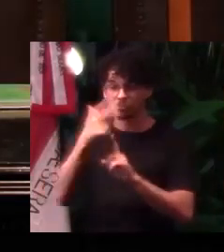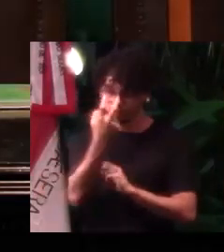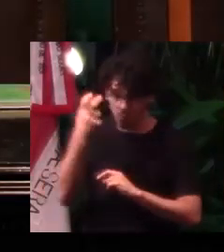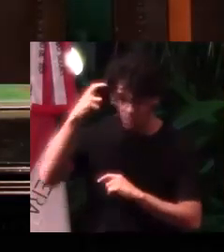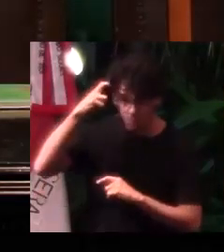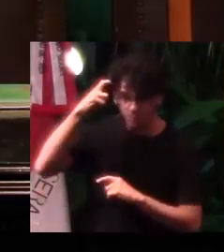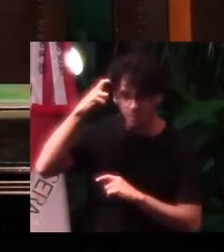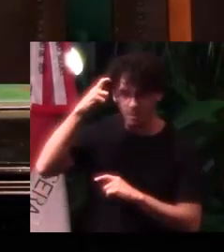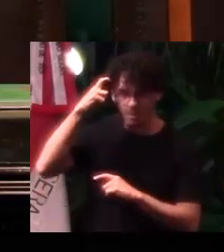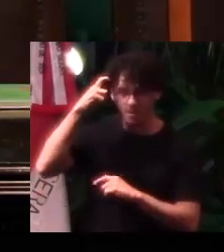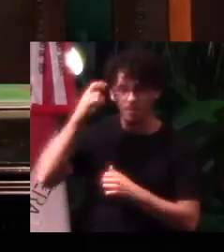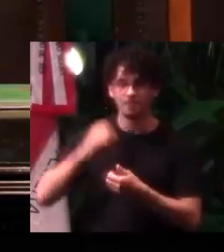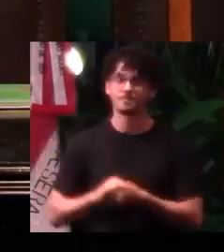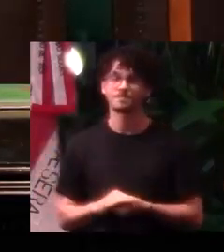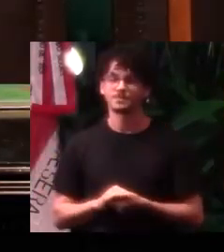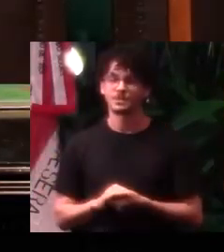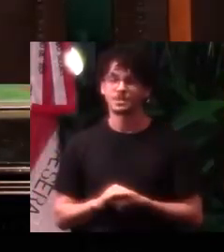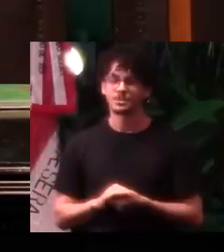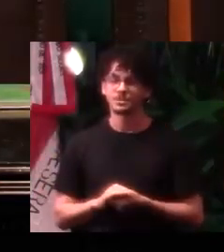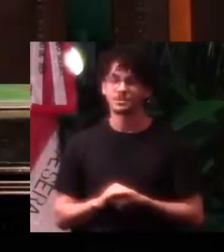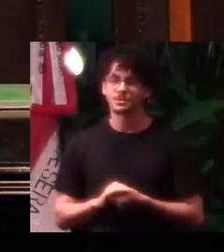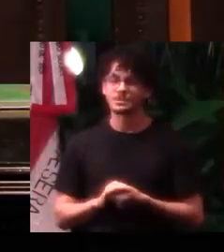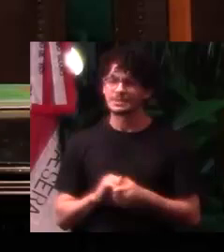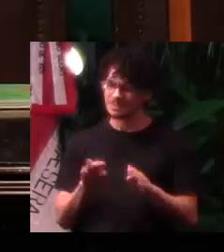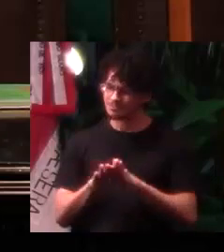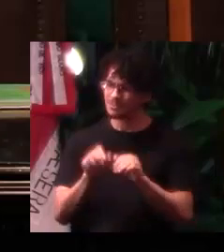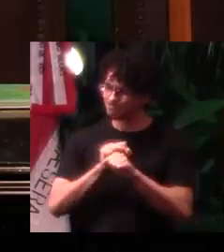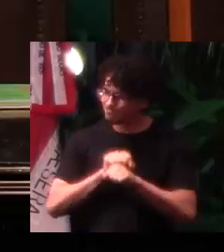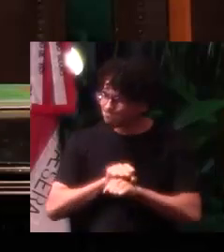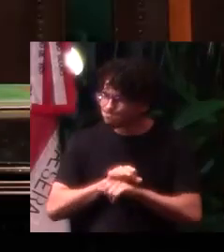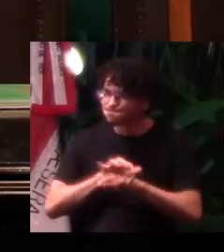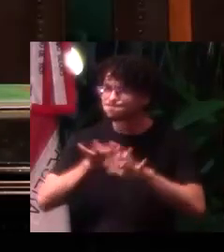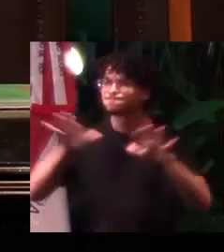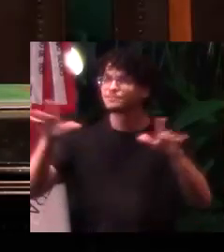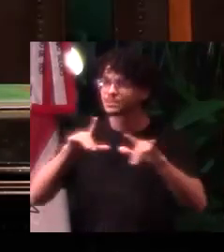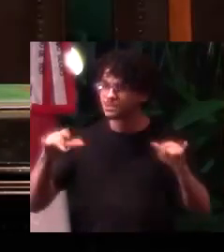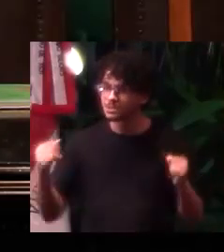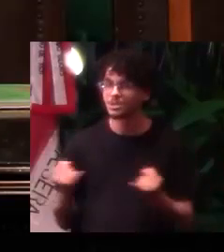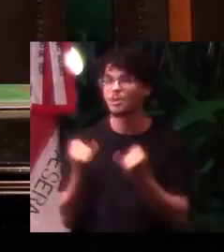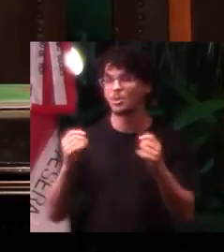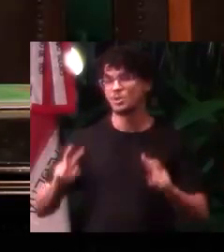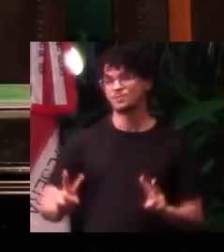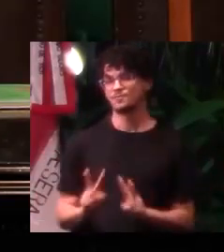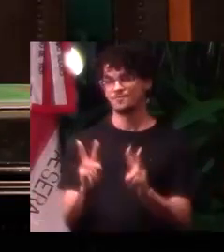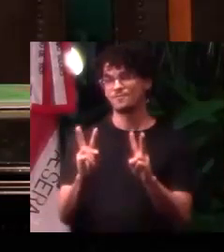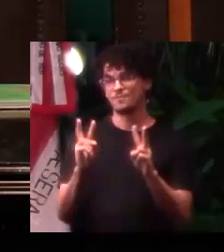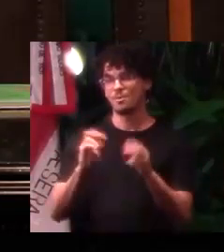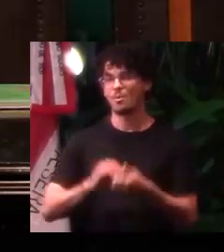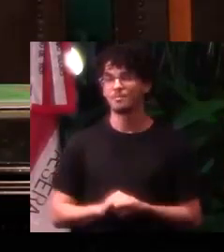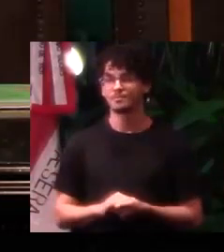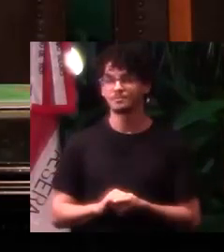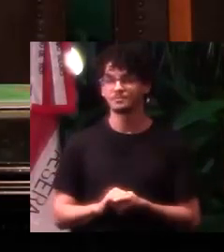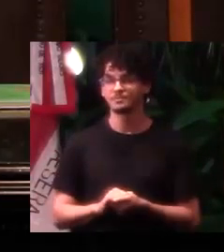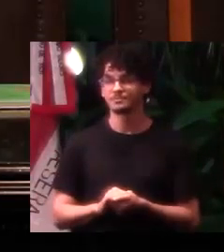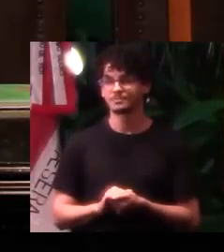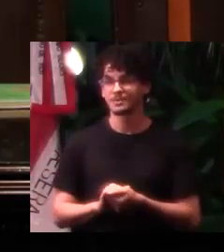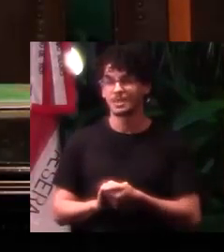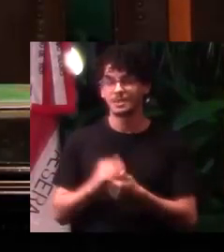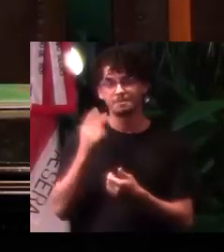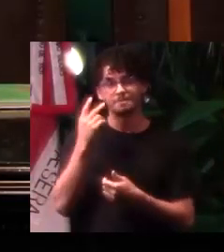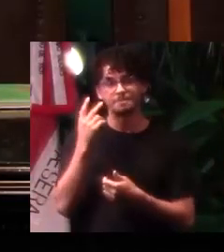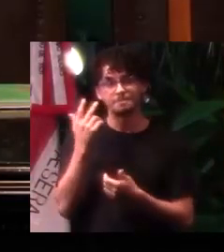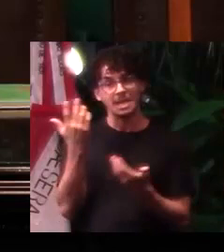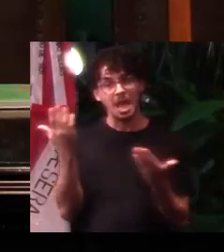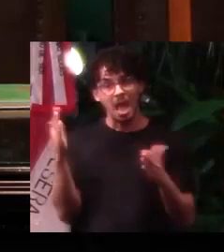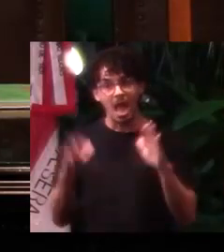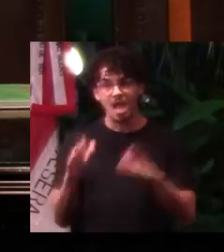cultural, de grande amplitude e de grande relevância para, né, os que aqui eventualmente